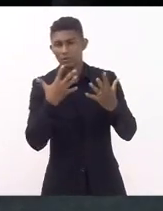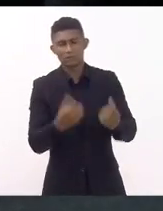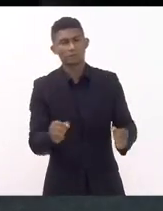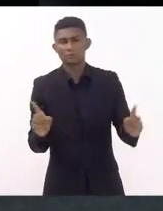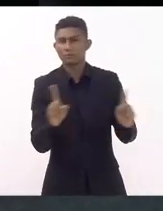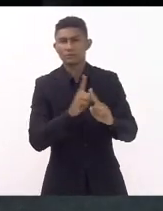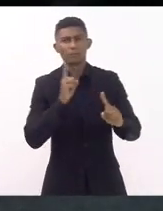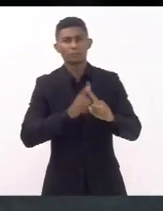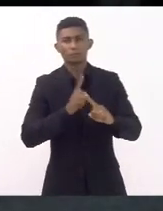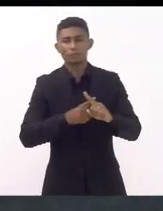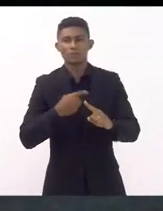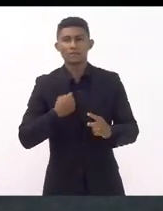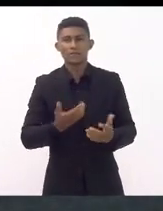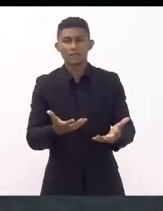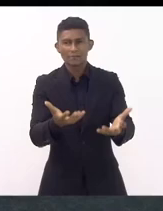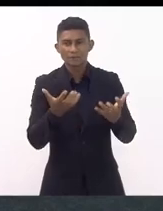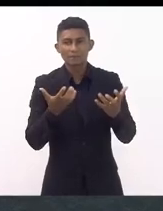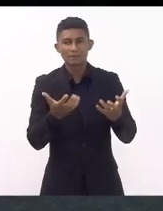dizer aqui em alto,